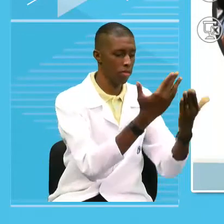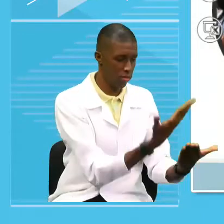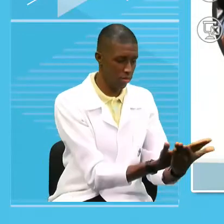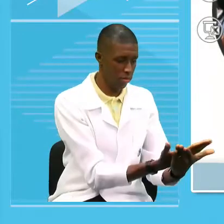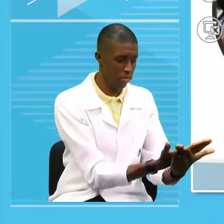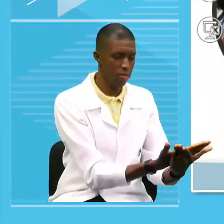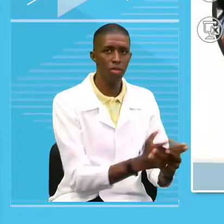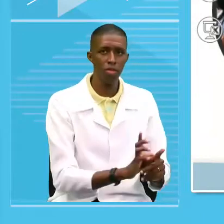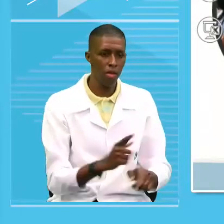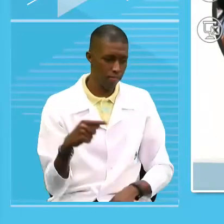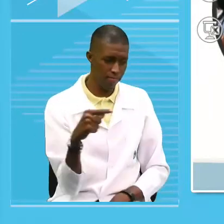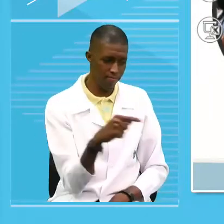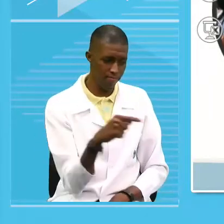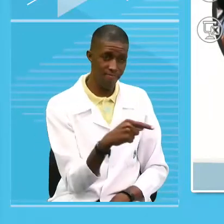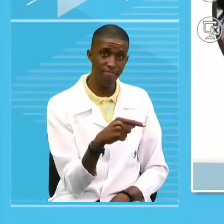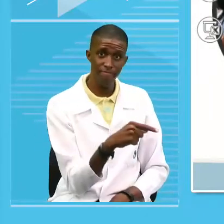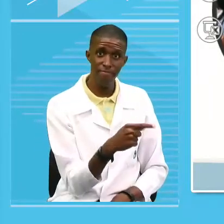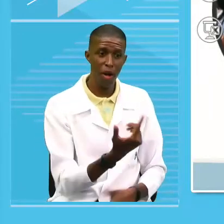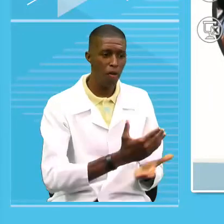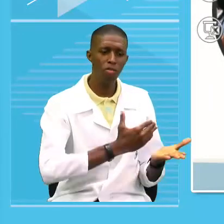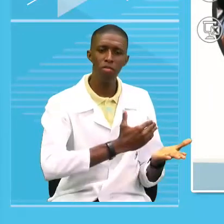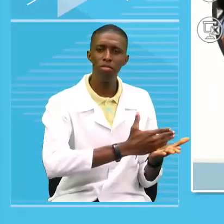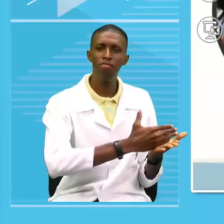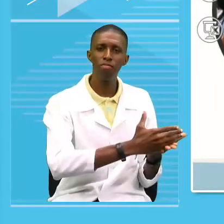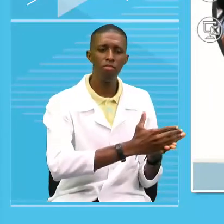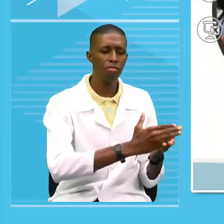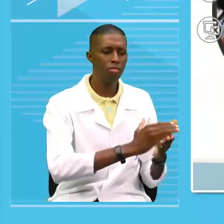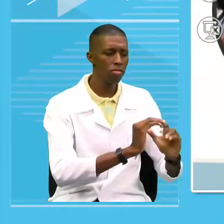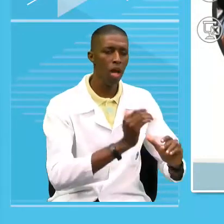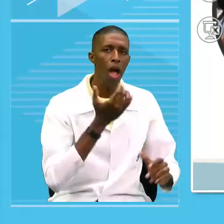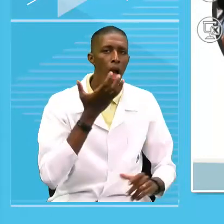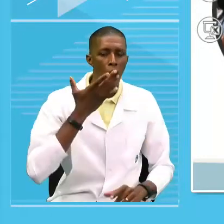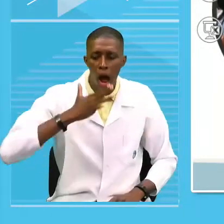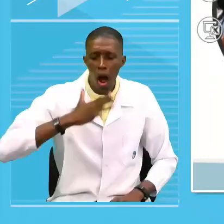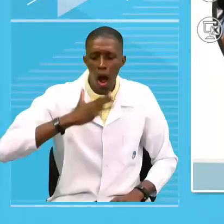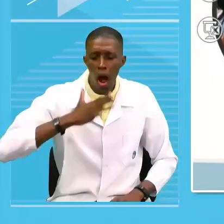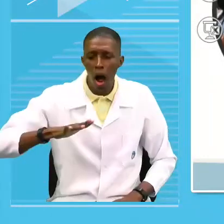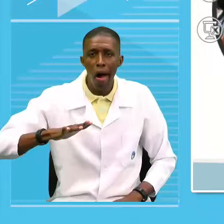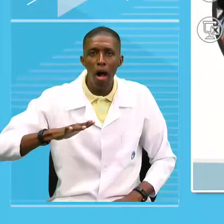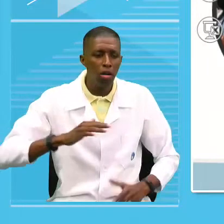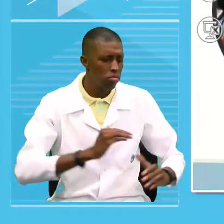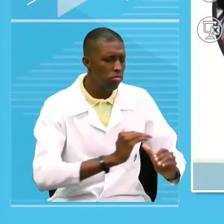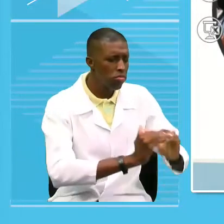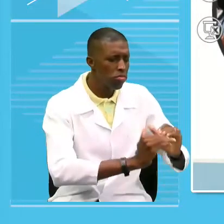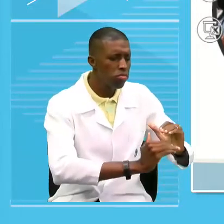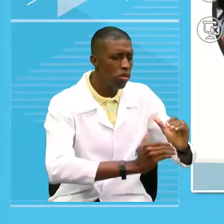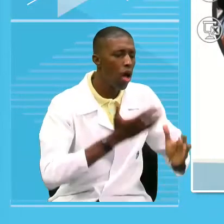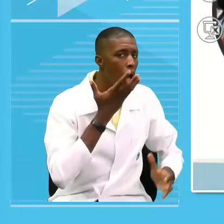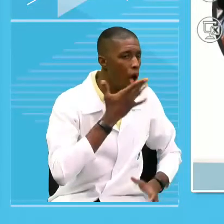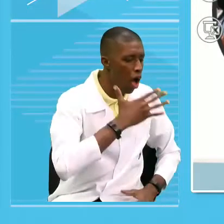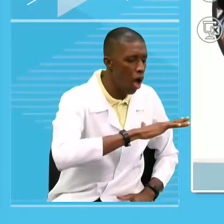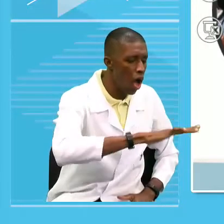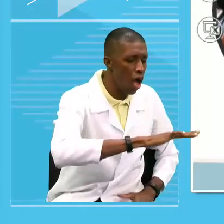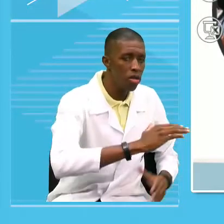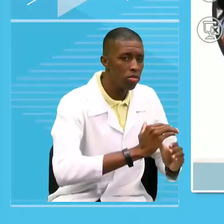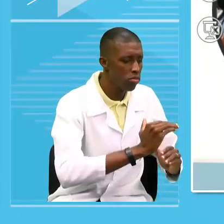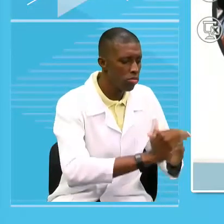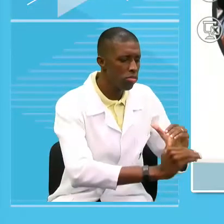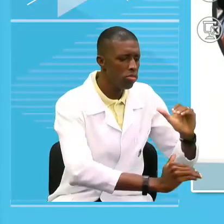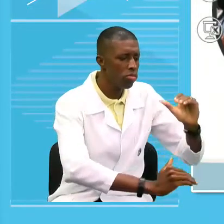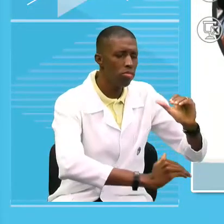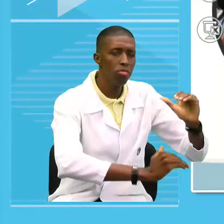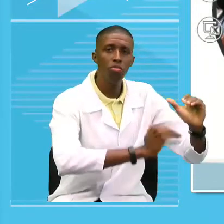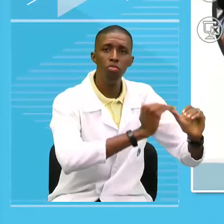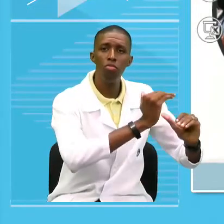é na escola que a gente também se liga na diversidade da espécie humana nós somos Diferentes